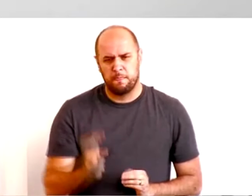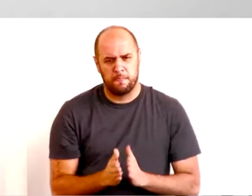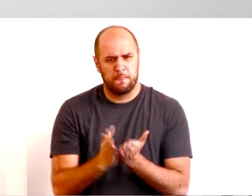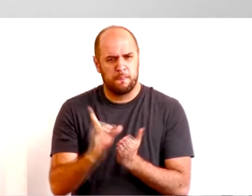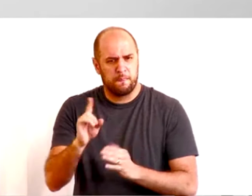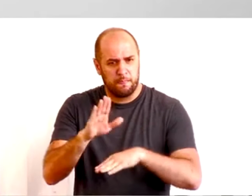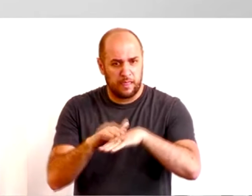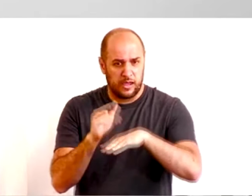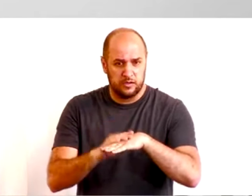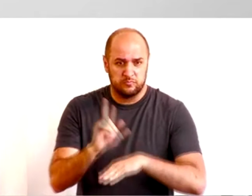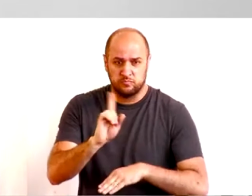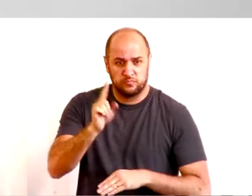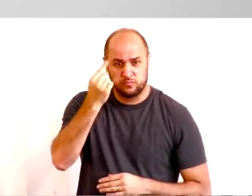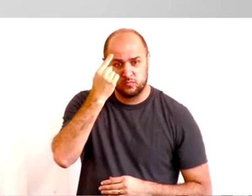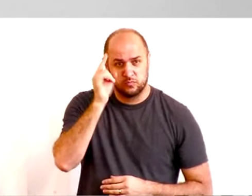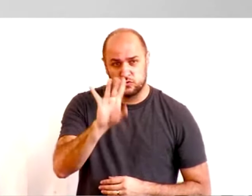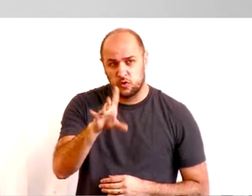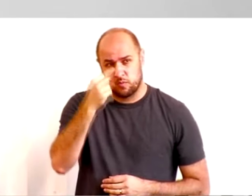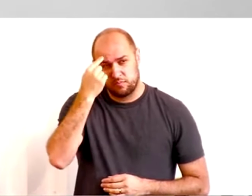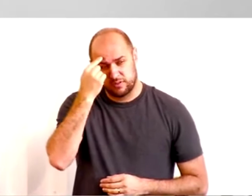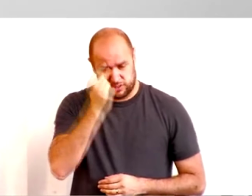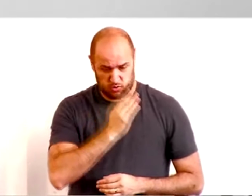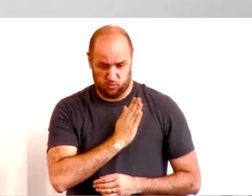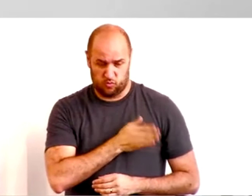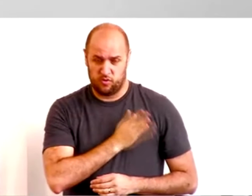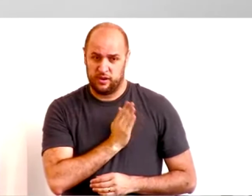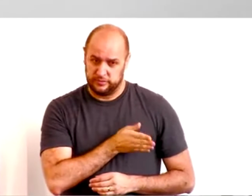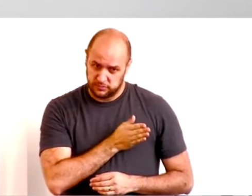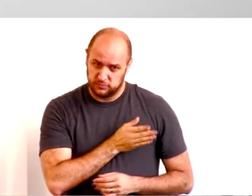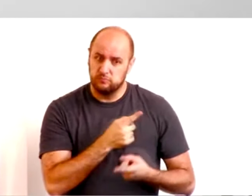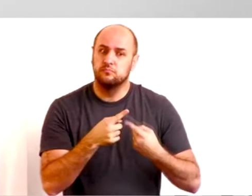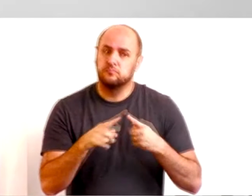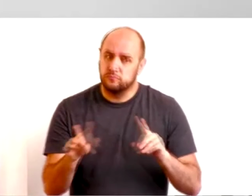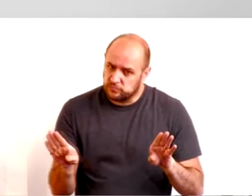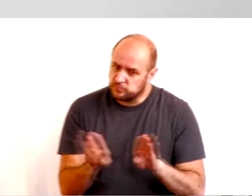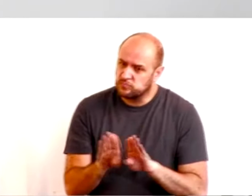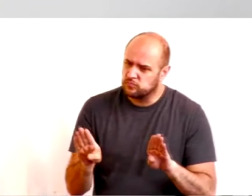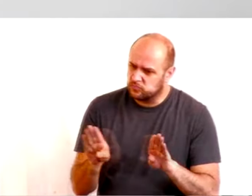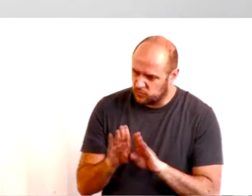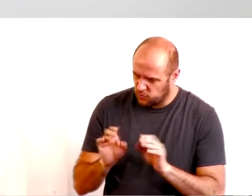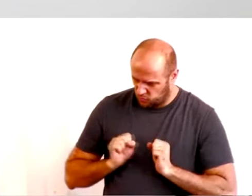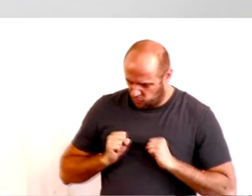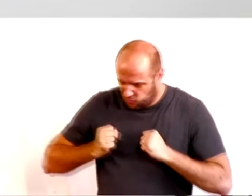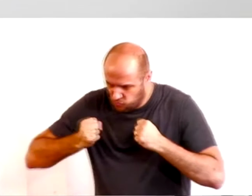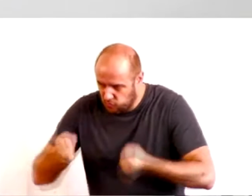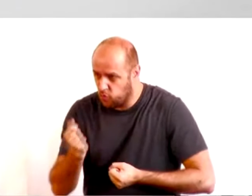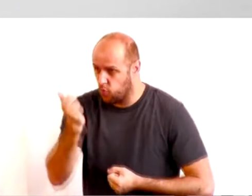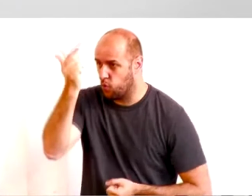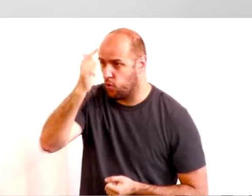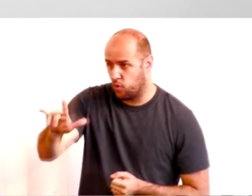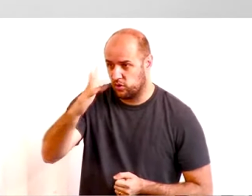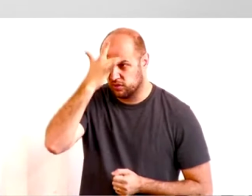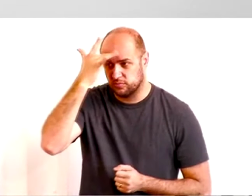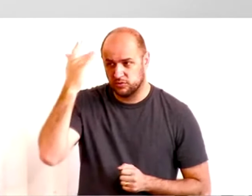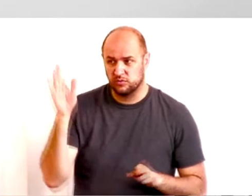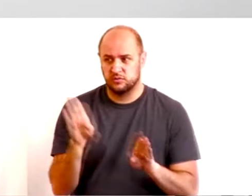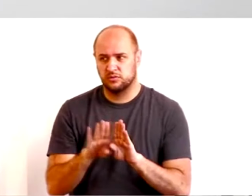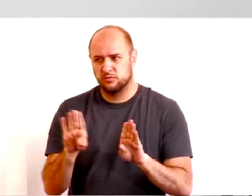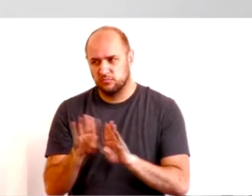chama somente a avaliar o nosso coração diante de Deus, mas nos engajar com outras pessoas, tanto